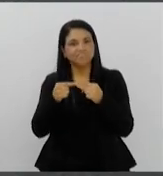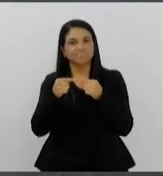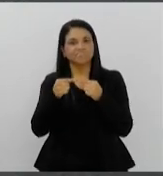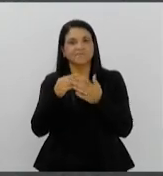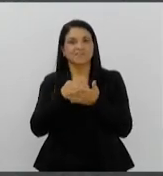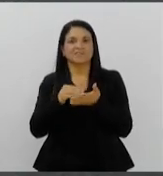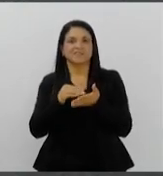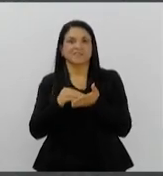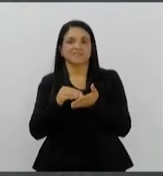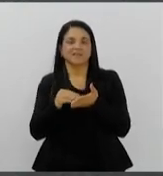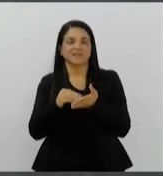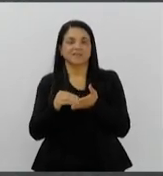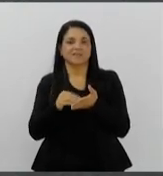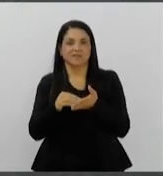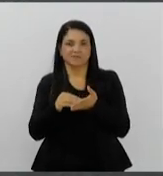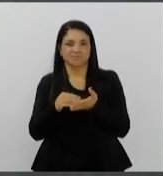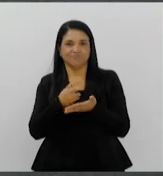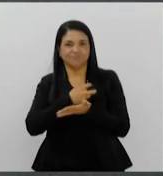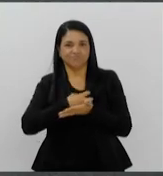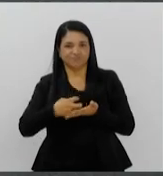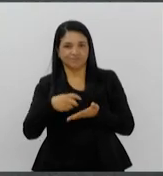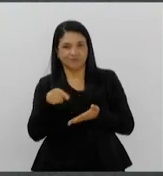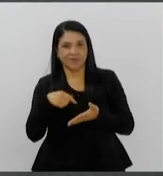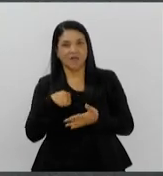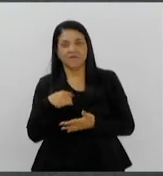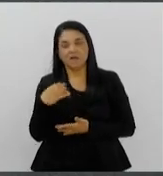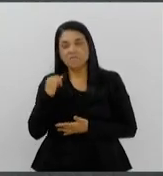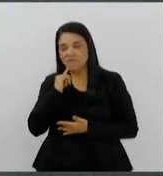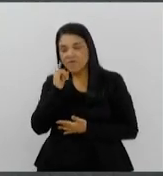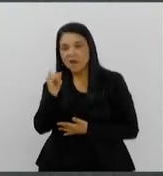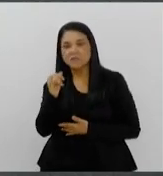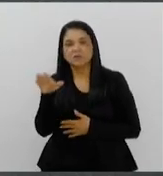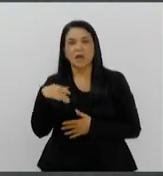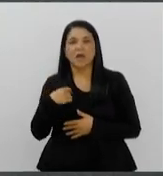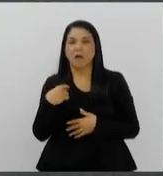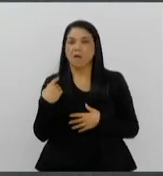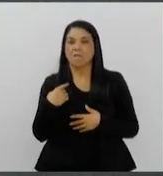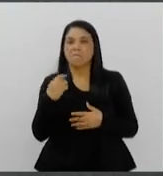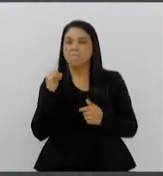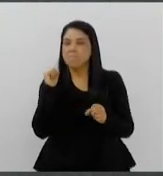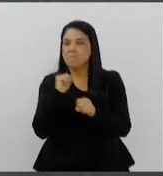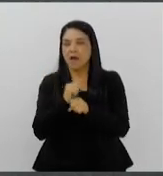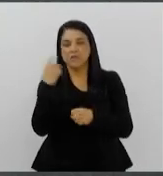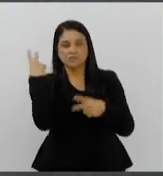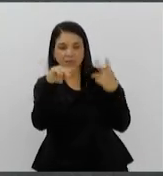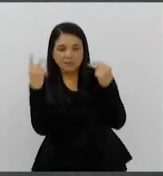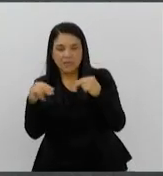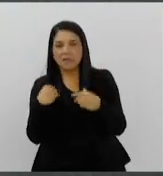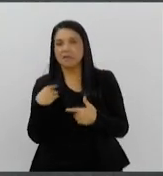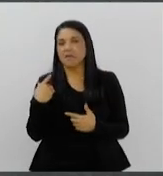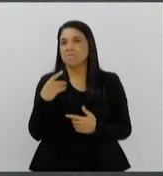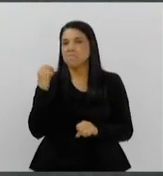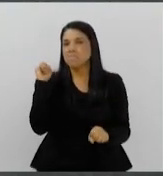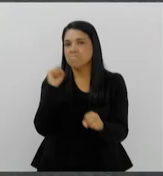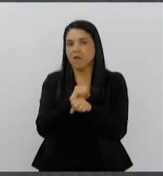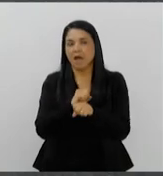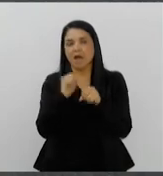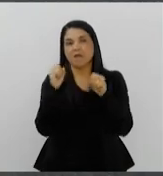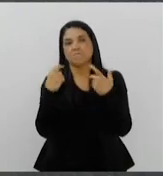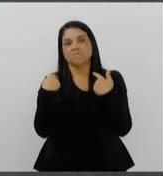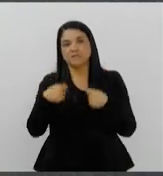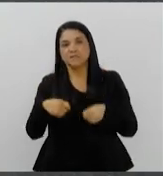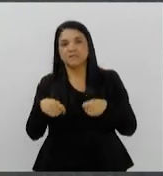mandando recado, pedindo para parar de bater, para a gente andar em paz, querendo fazer